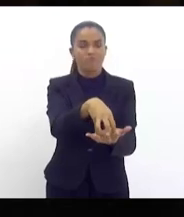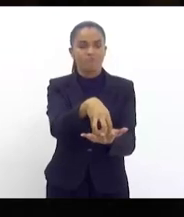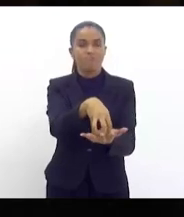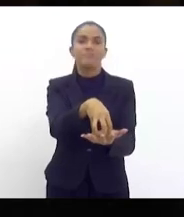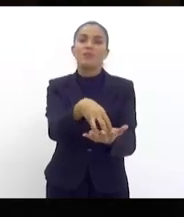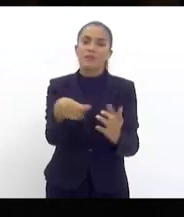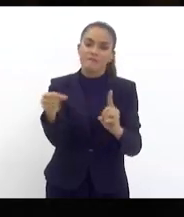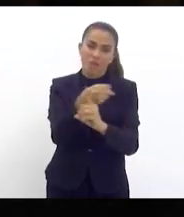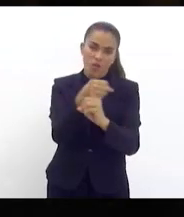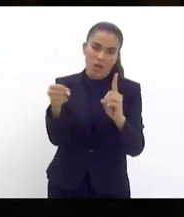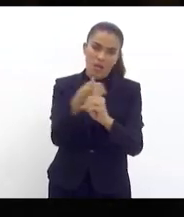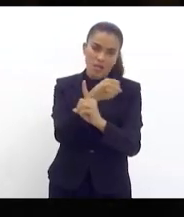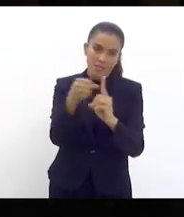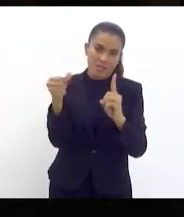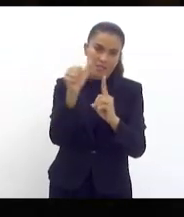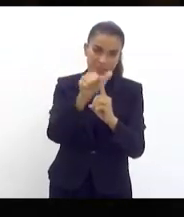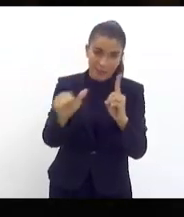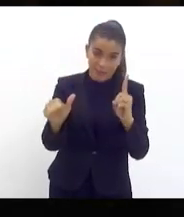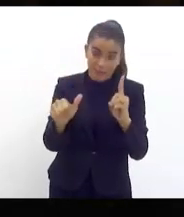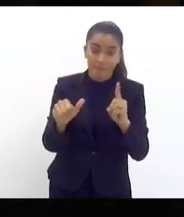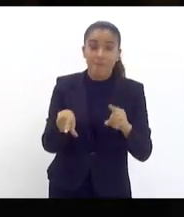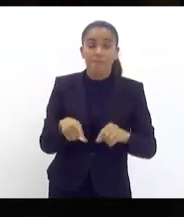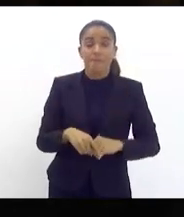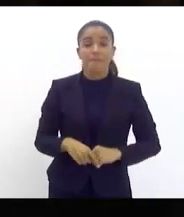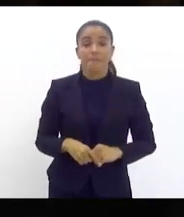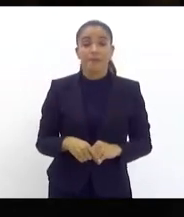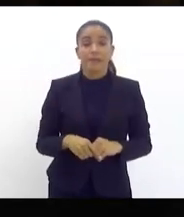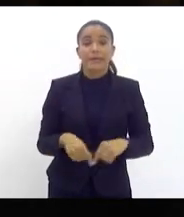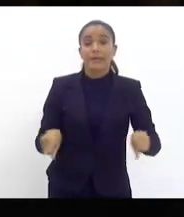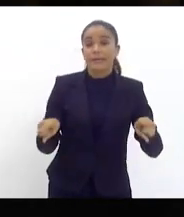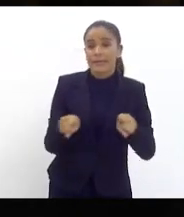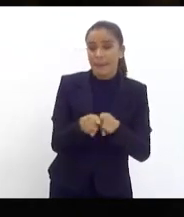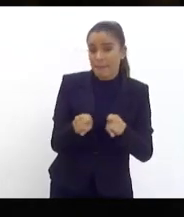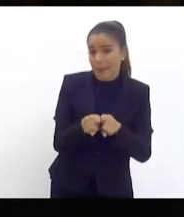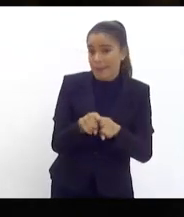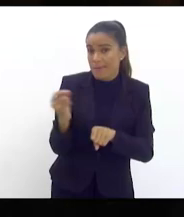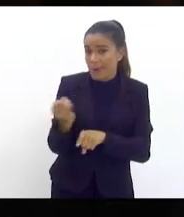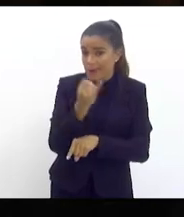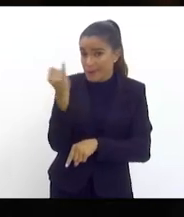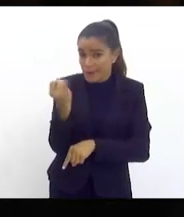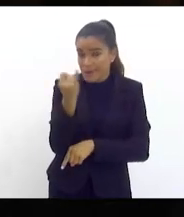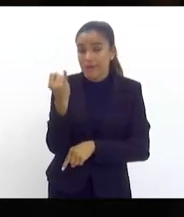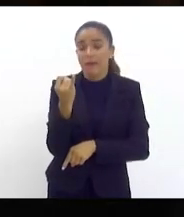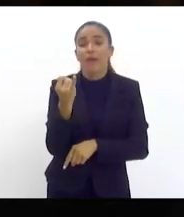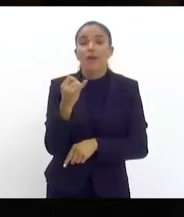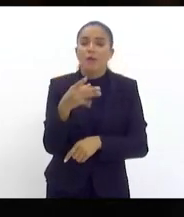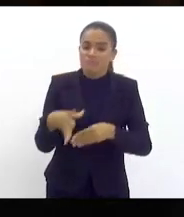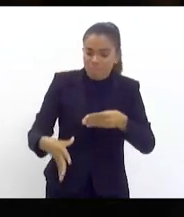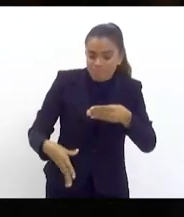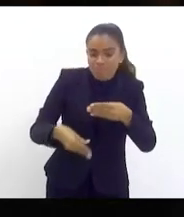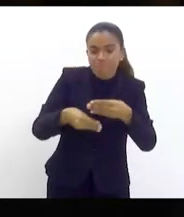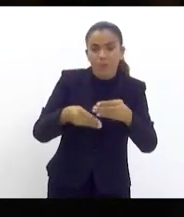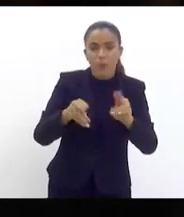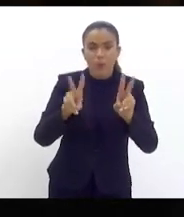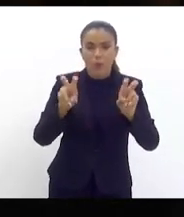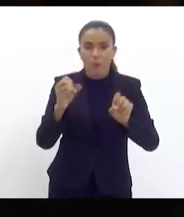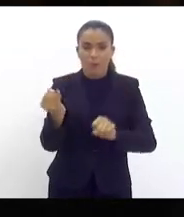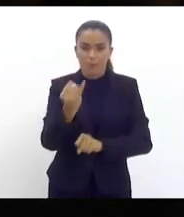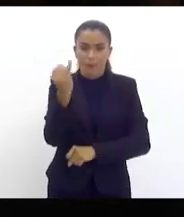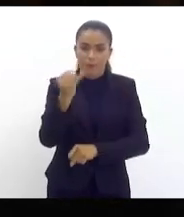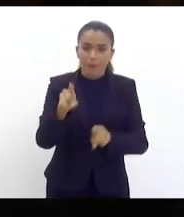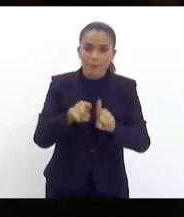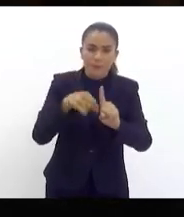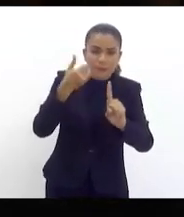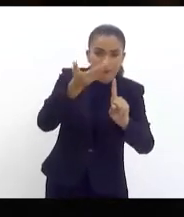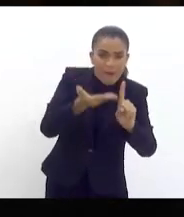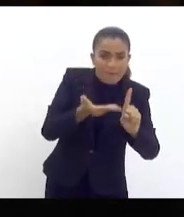da violência contra a mulher. E aí, não menos importante, senhor presidente, corroborando com a importância também do